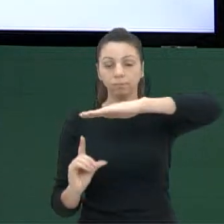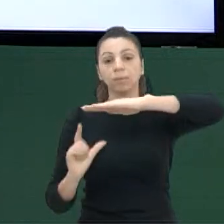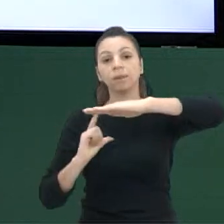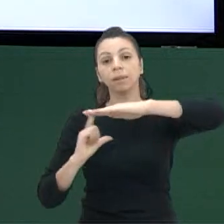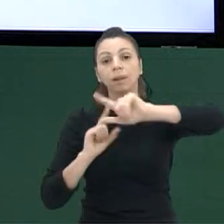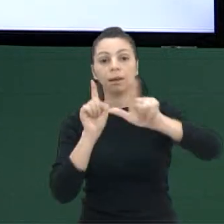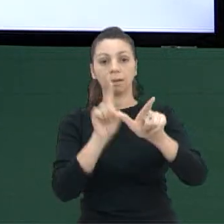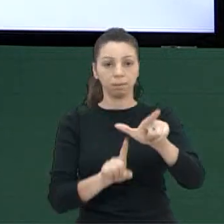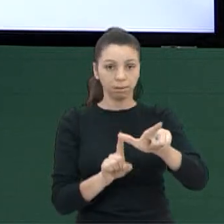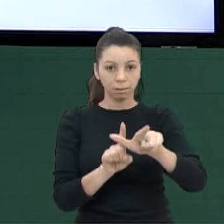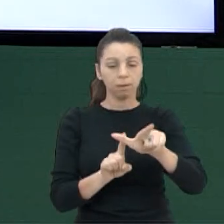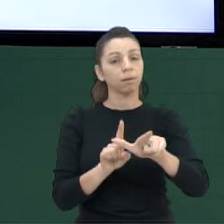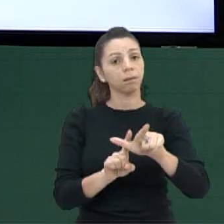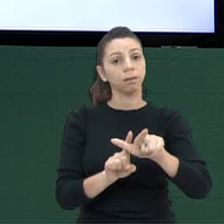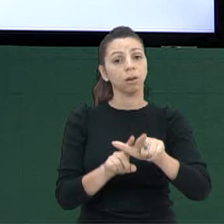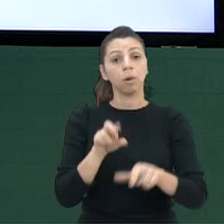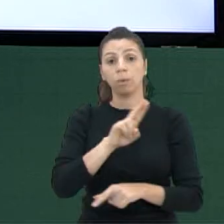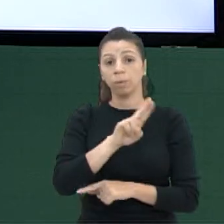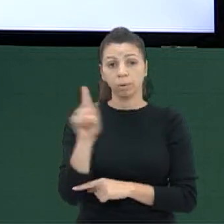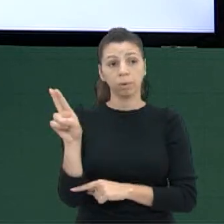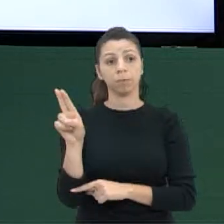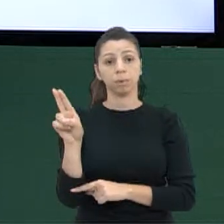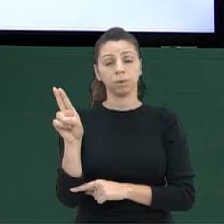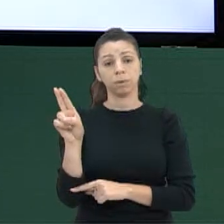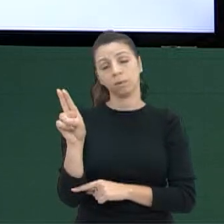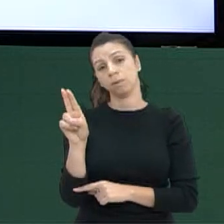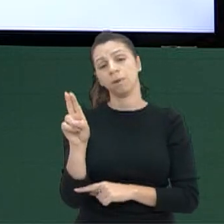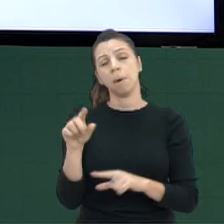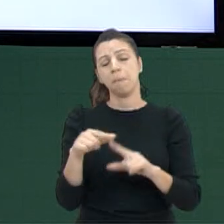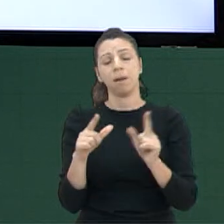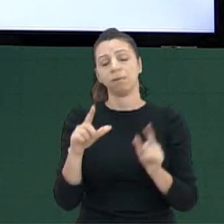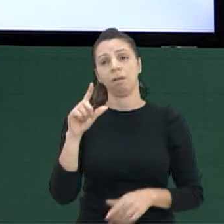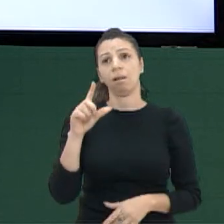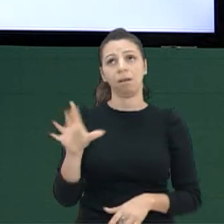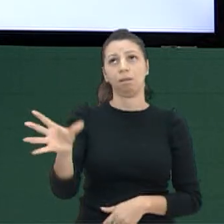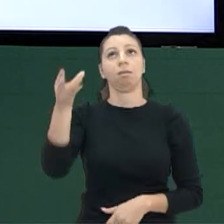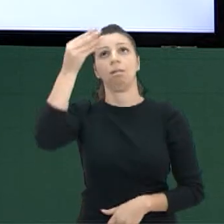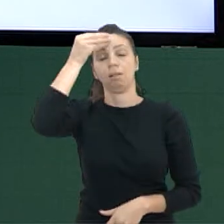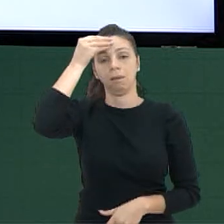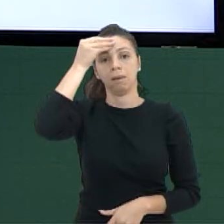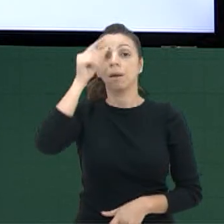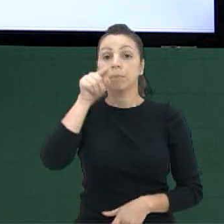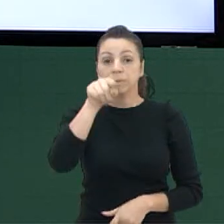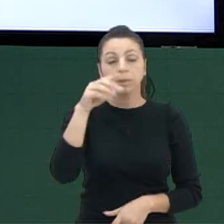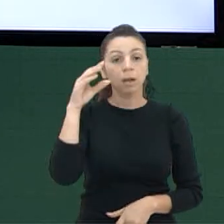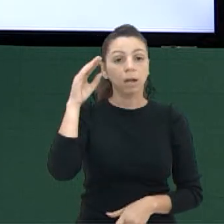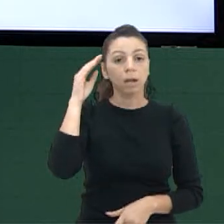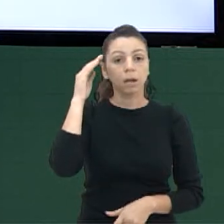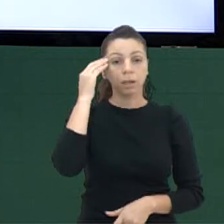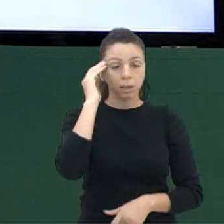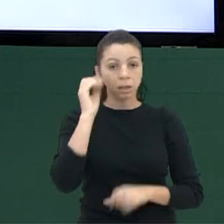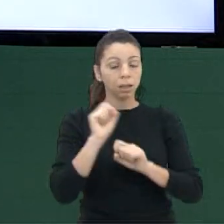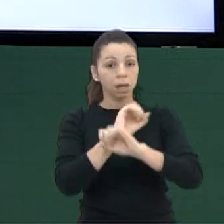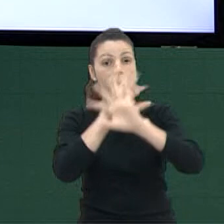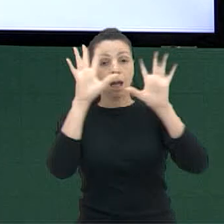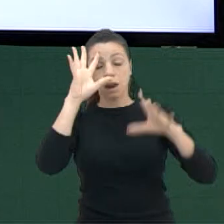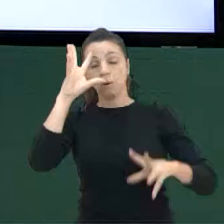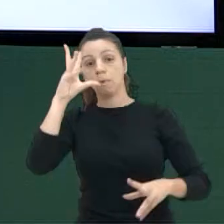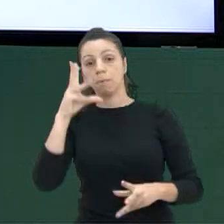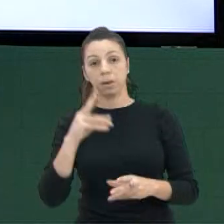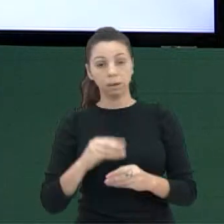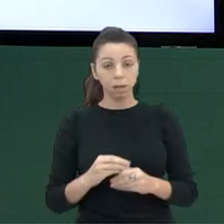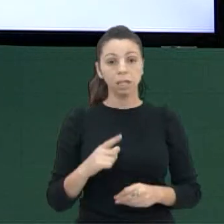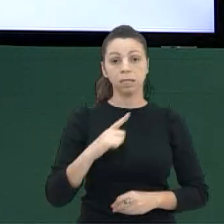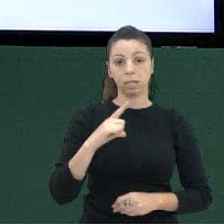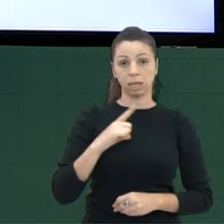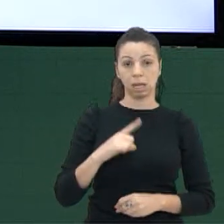tenho letra, ela tem um nome. Mas não precisa decorar isso, é só você entender que quando ela tem a letra, ela